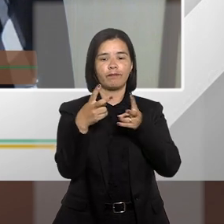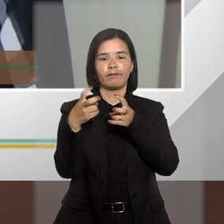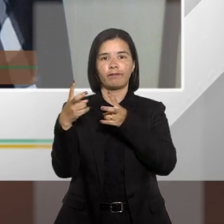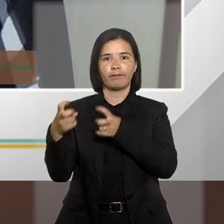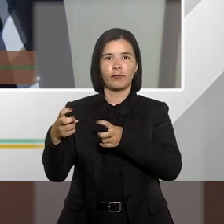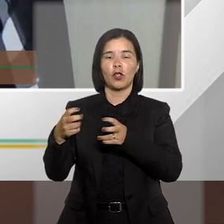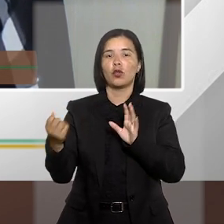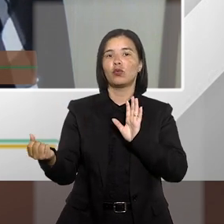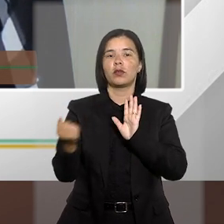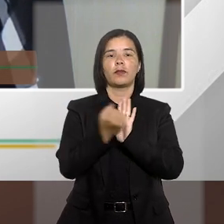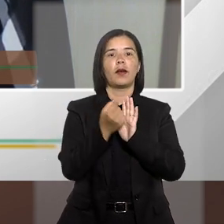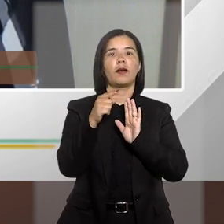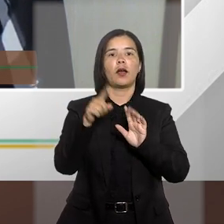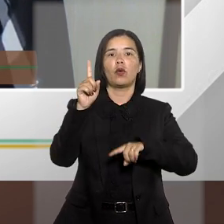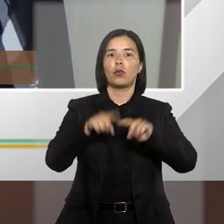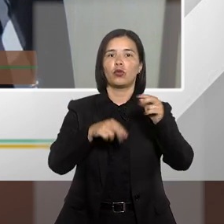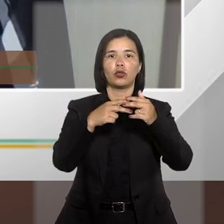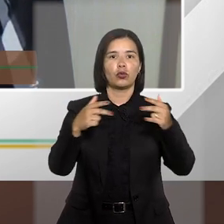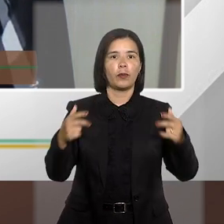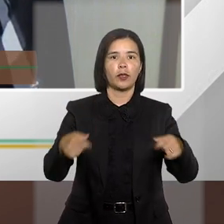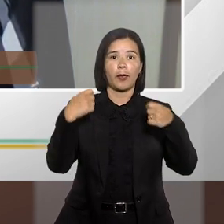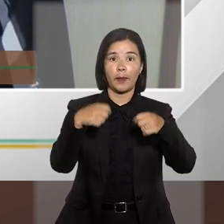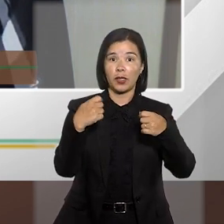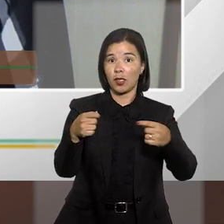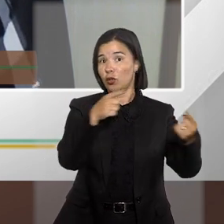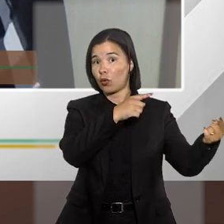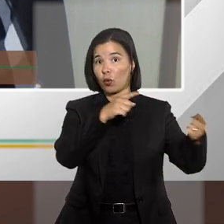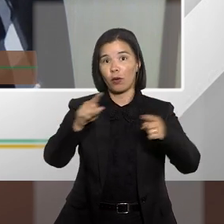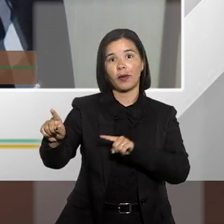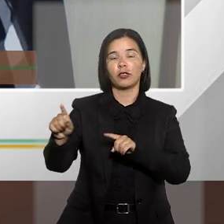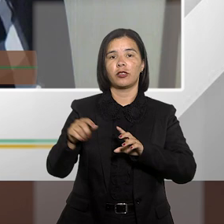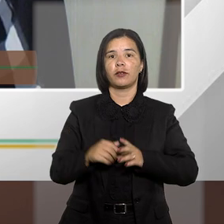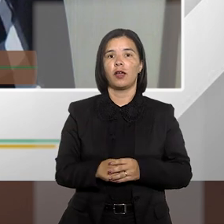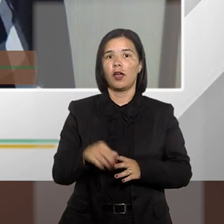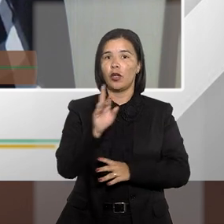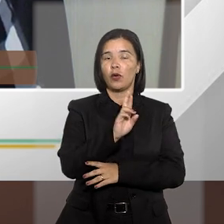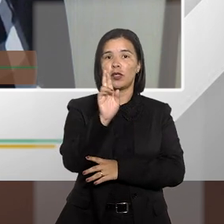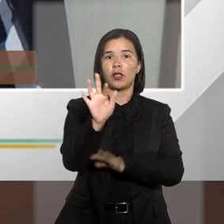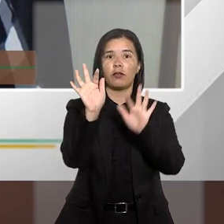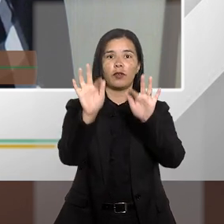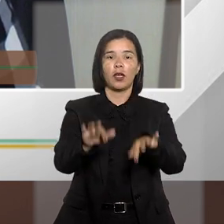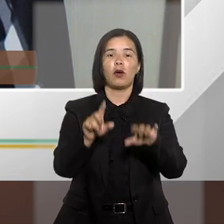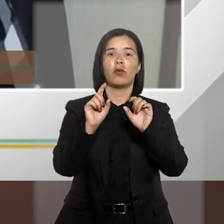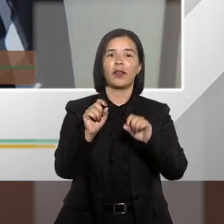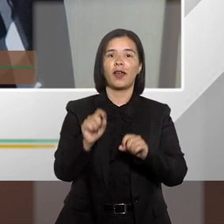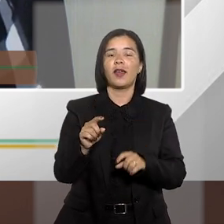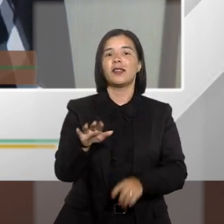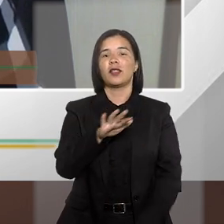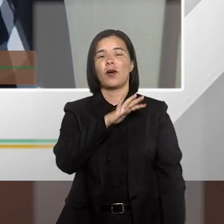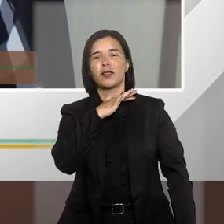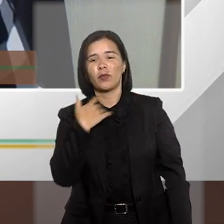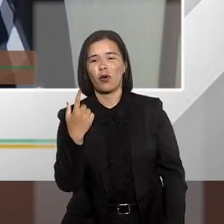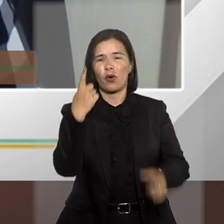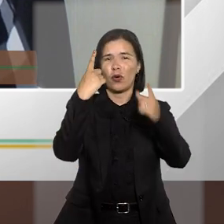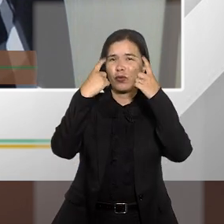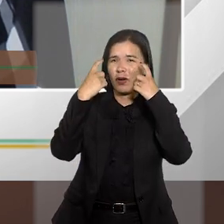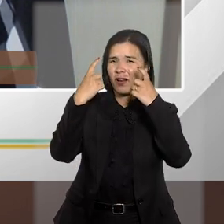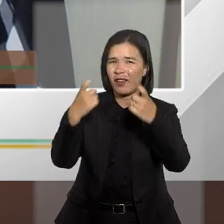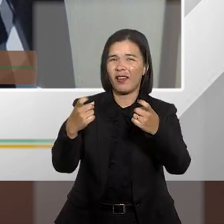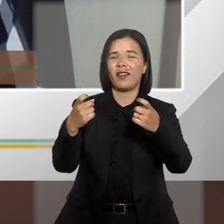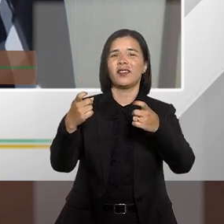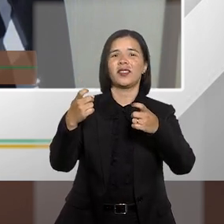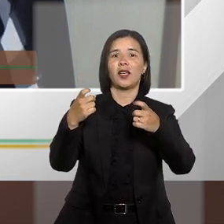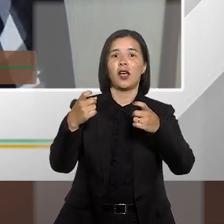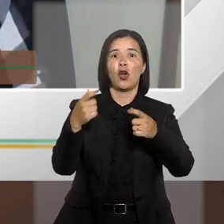nos marcar como instrumentos que precisam ser combatidos. E o resultado final são as mortes, são as violências, são a perversidade com quais